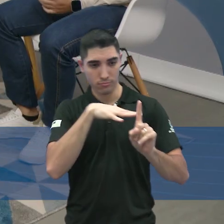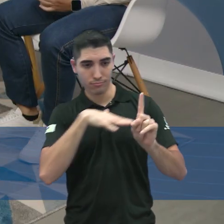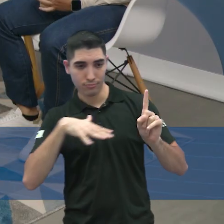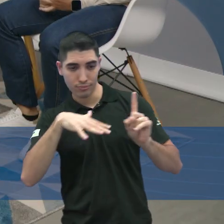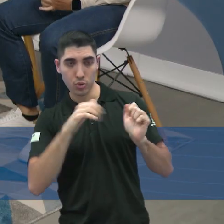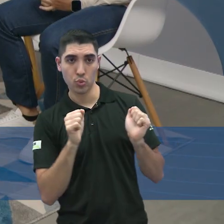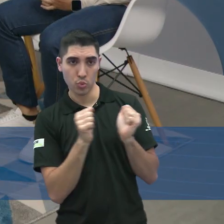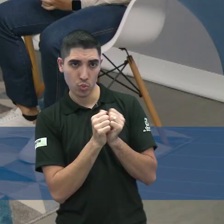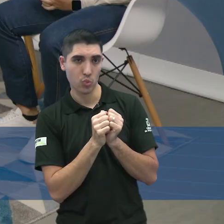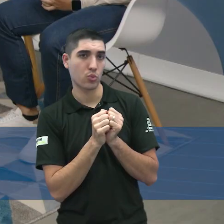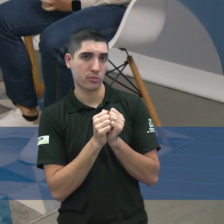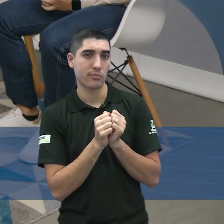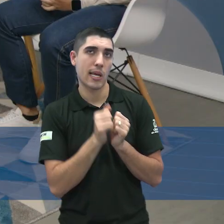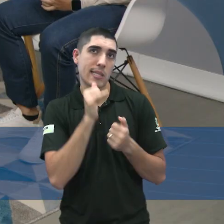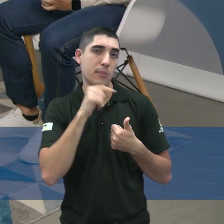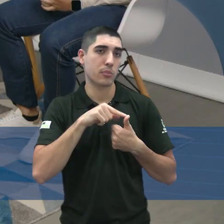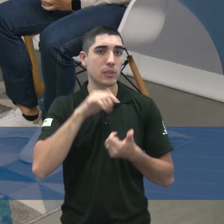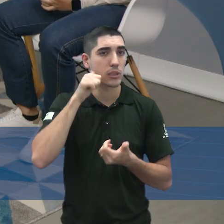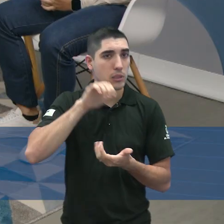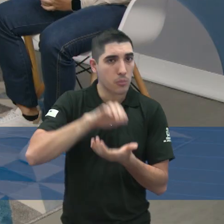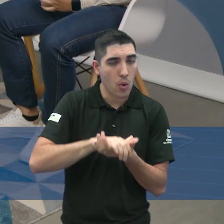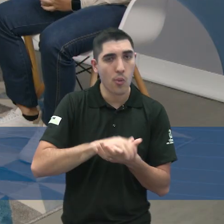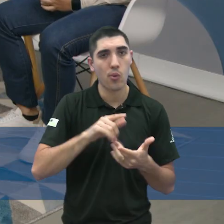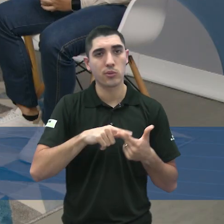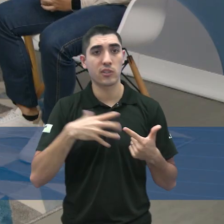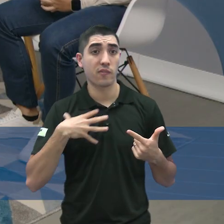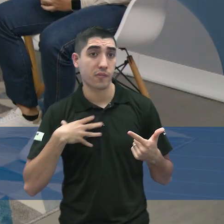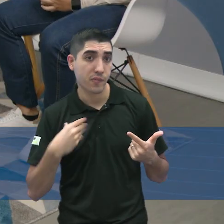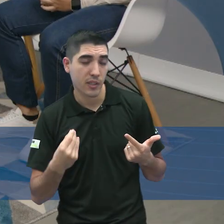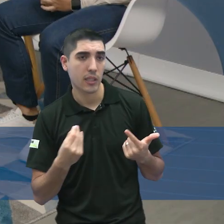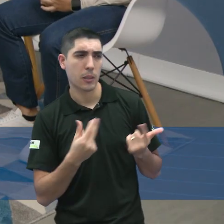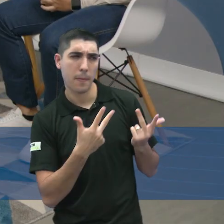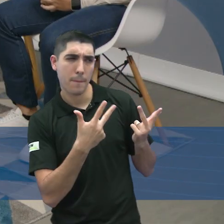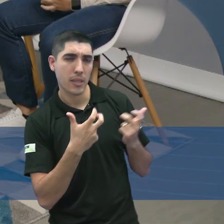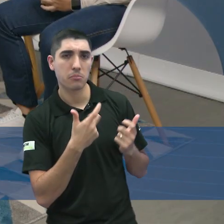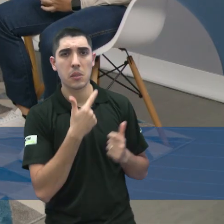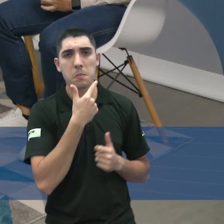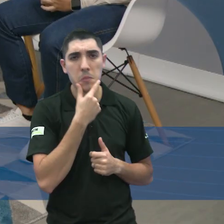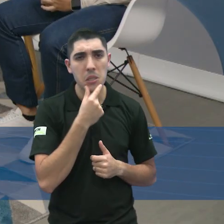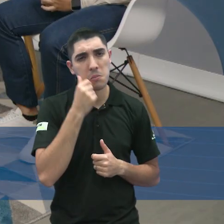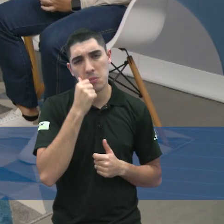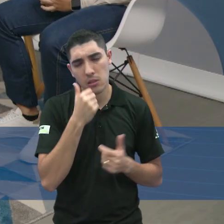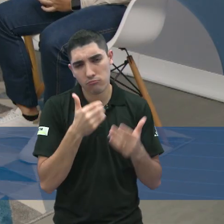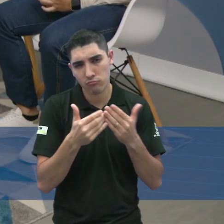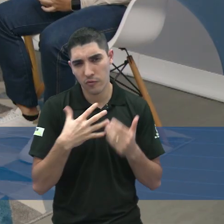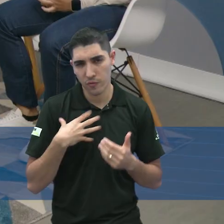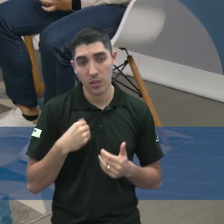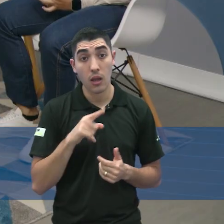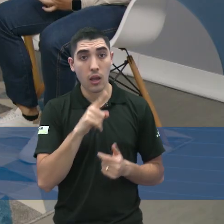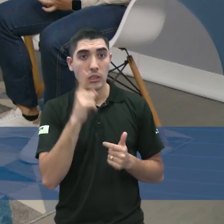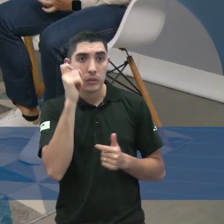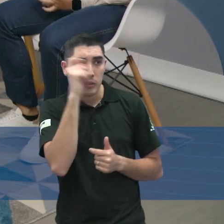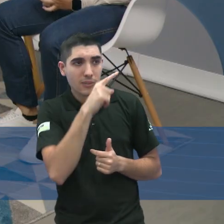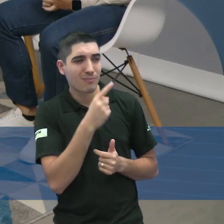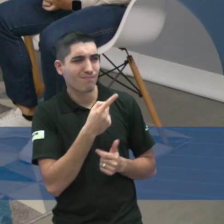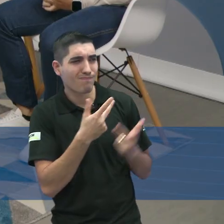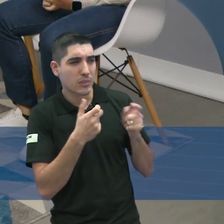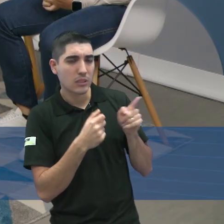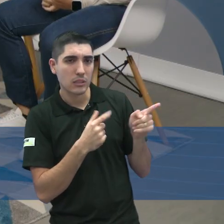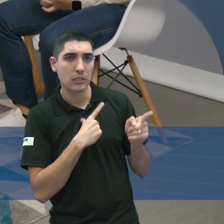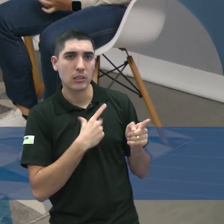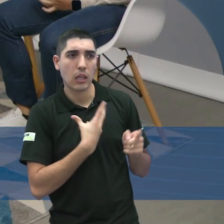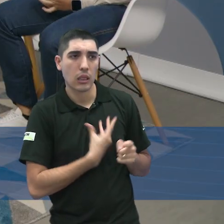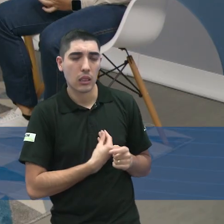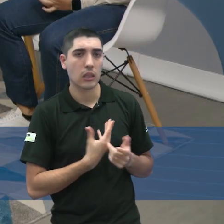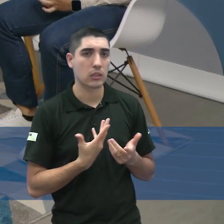estão ali no entorno, né? Eu falo esposa, namorada, os próprios filhos, né? Seja uma menina ou um menino, é difícil